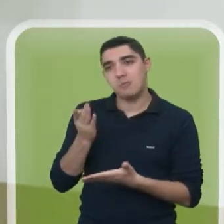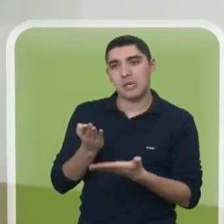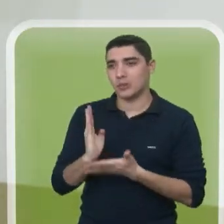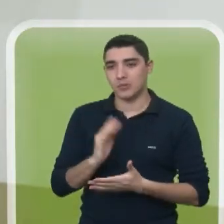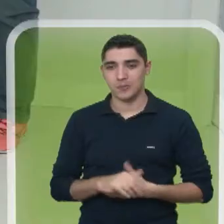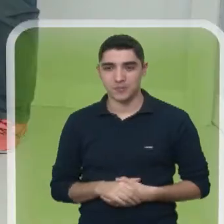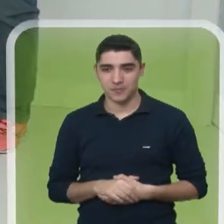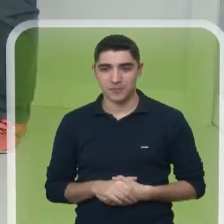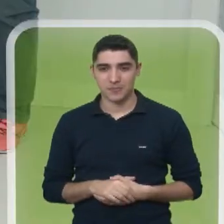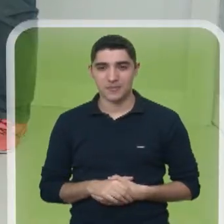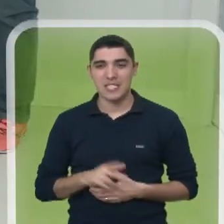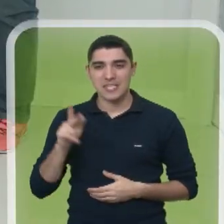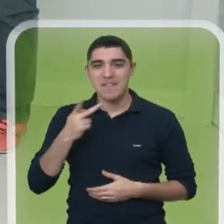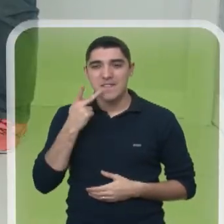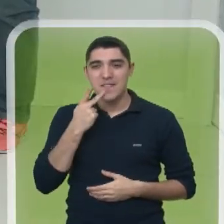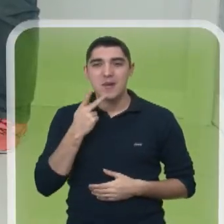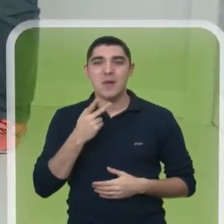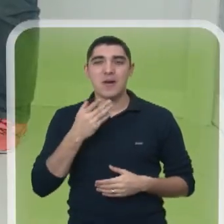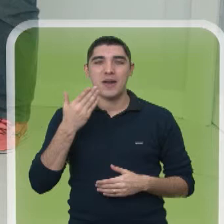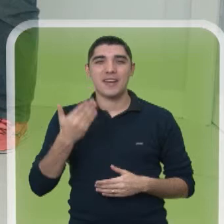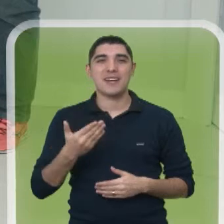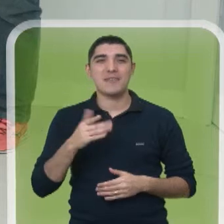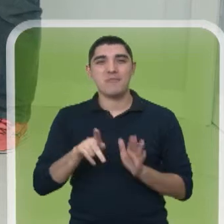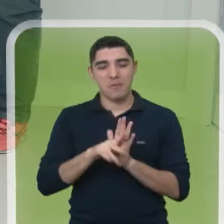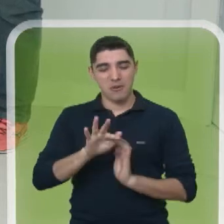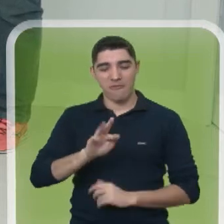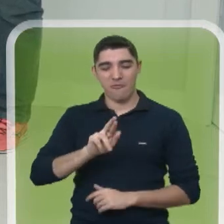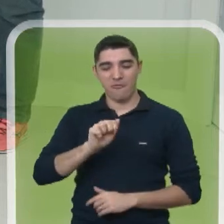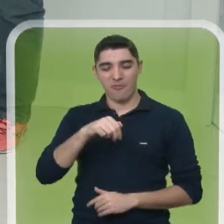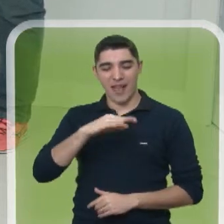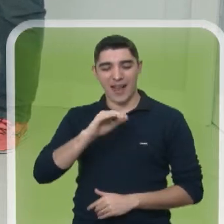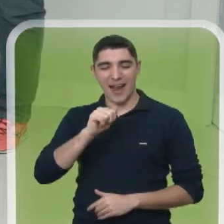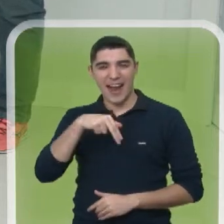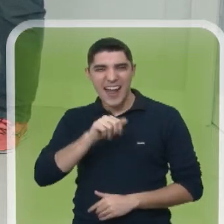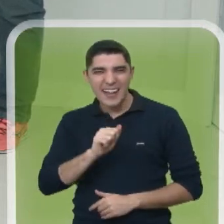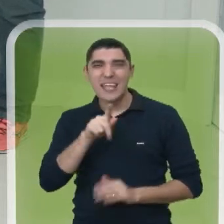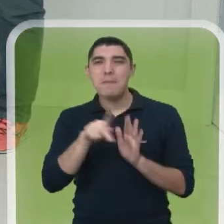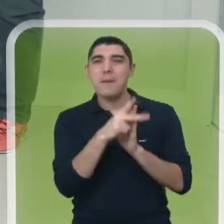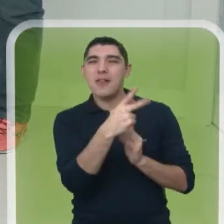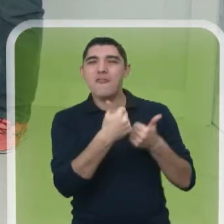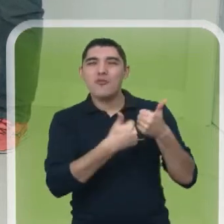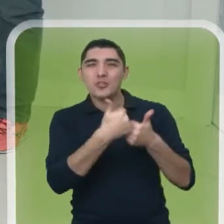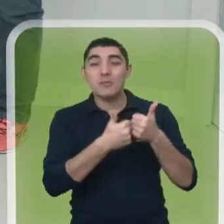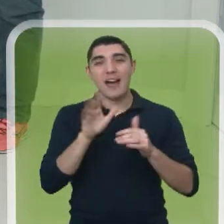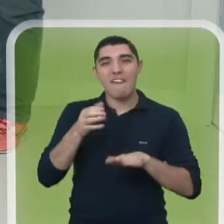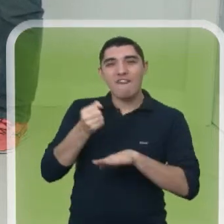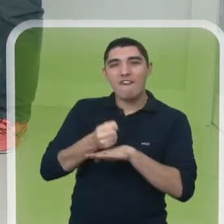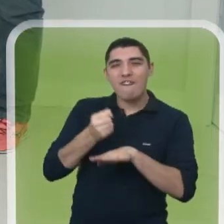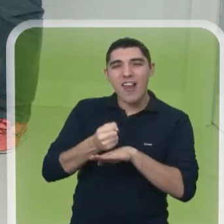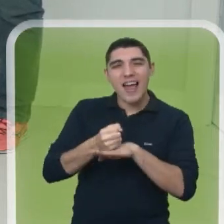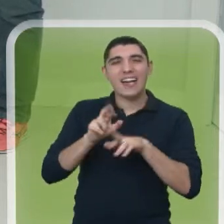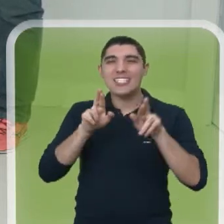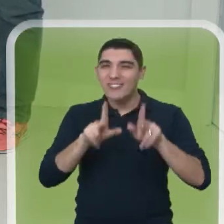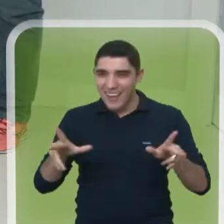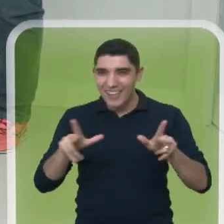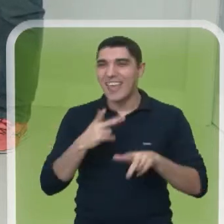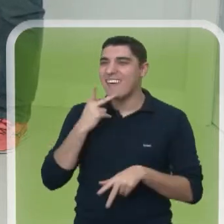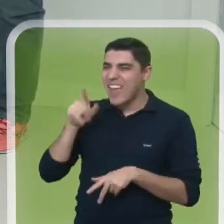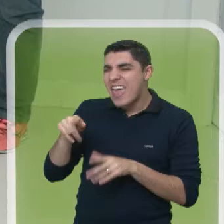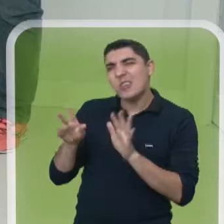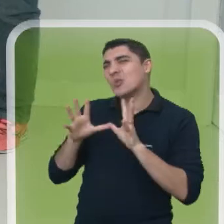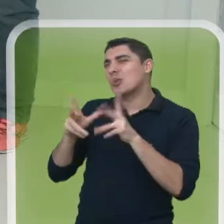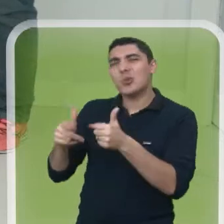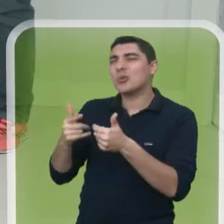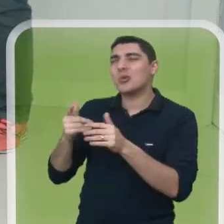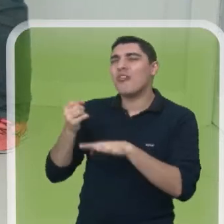você deu uma misturada em basquete e futebol, que você falou Francana. Francana é do futebol e Franca é o do basquete, mas tá tudo certo, tá tudo em casa. É tudo Franca. Tudo na terra do calçado.